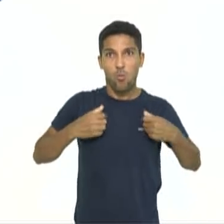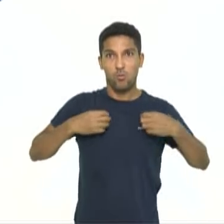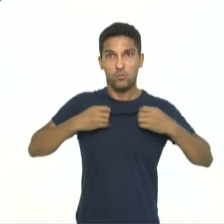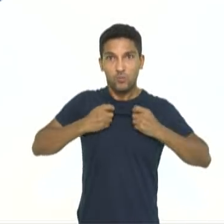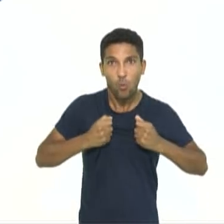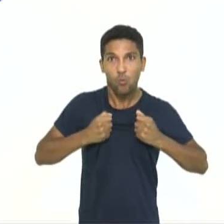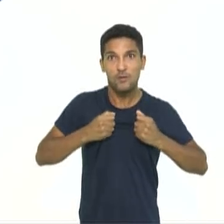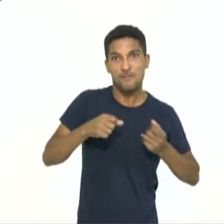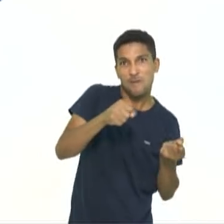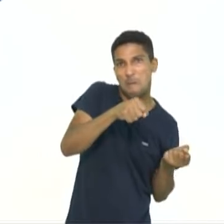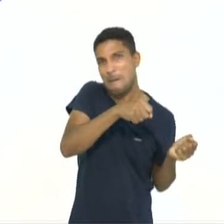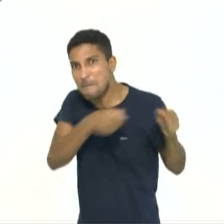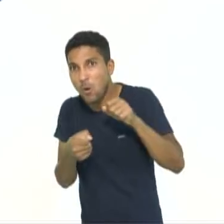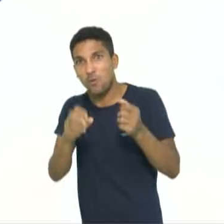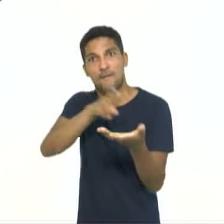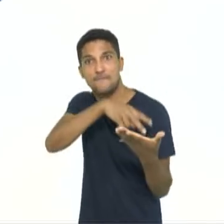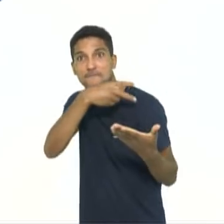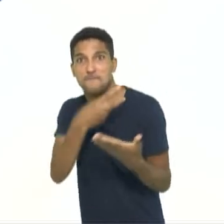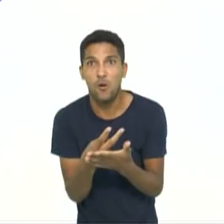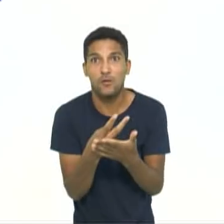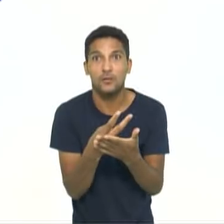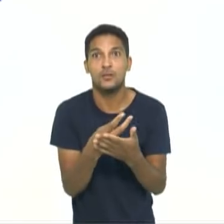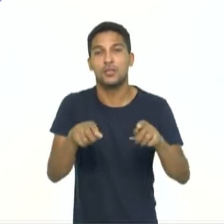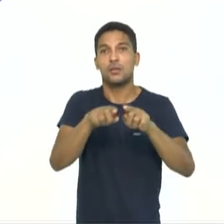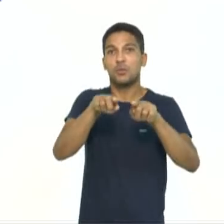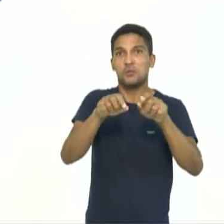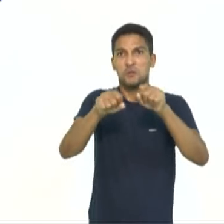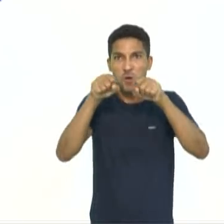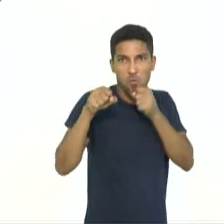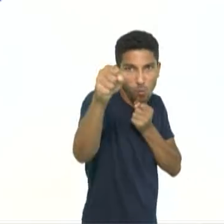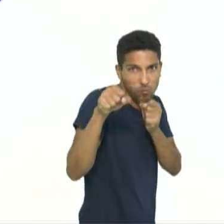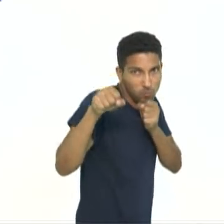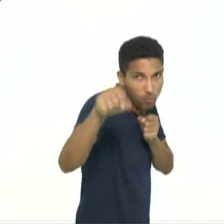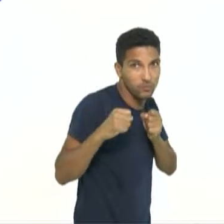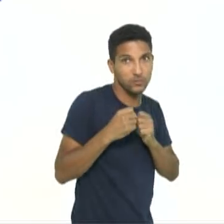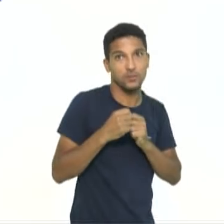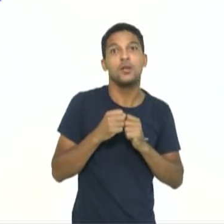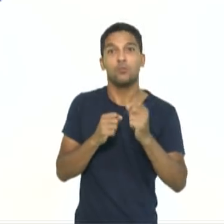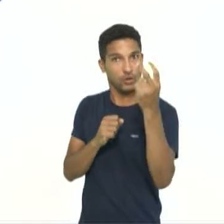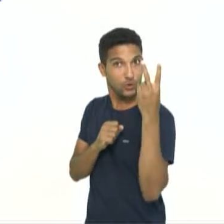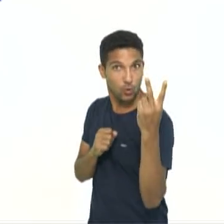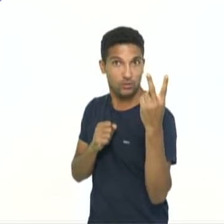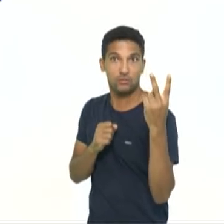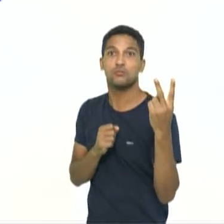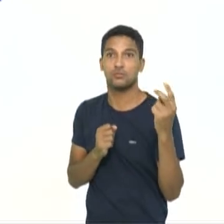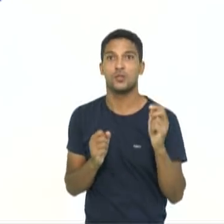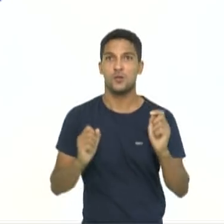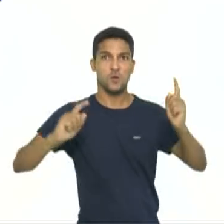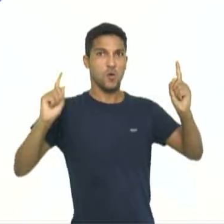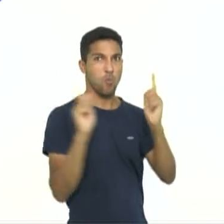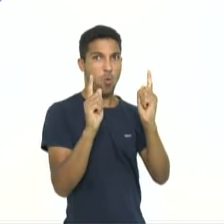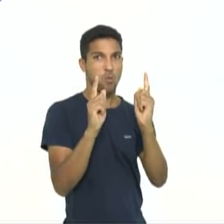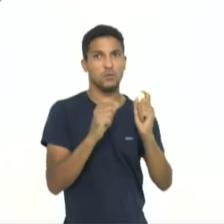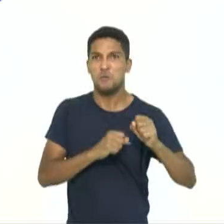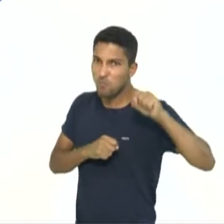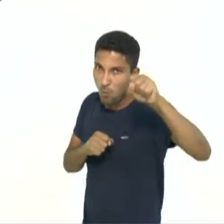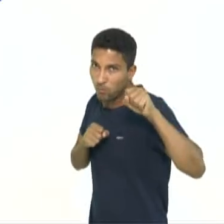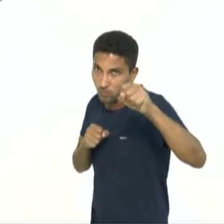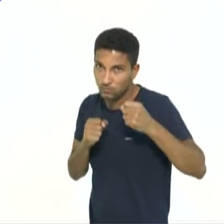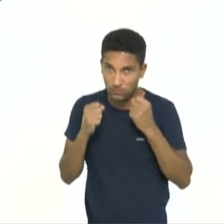e golpes que podem ser realizadas por 2 ou mais competidores. Existem diferentes estilos